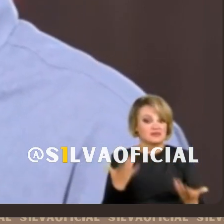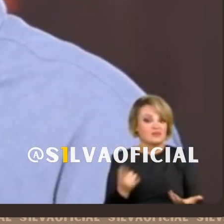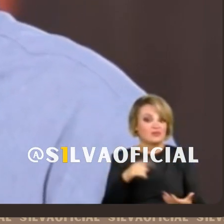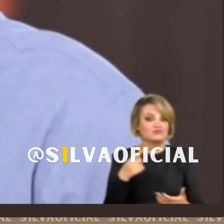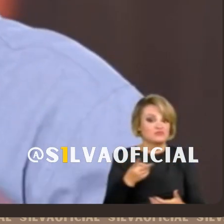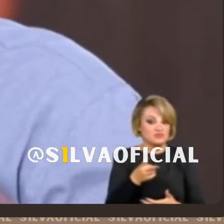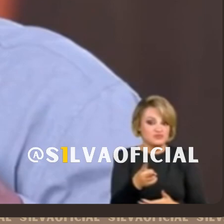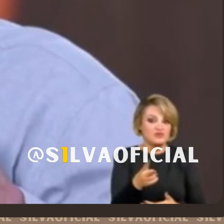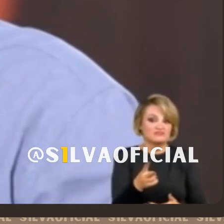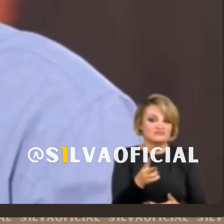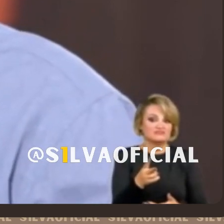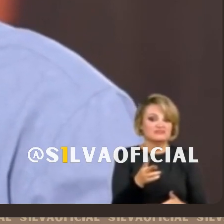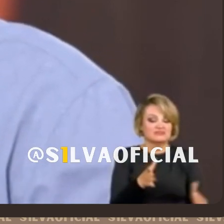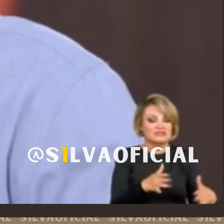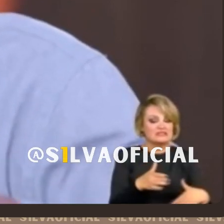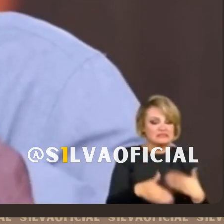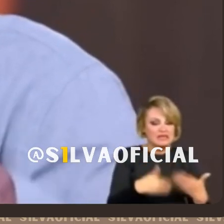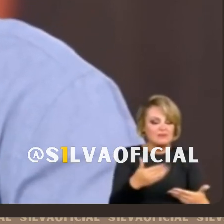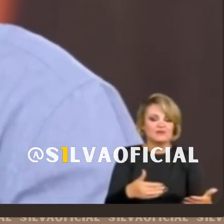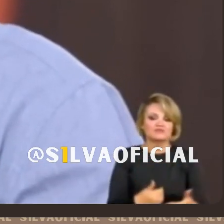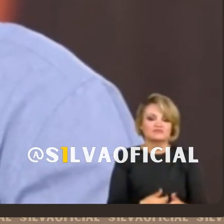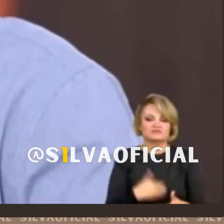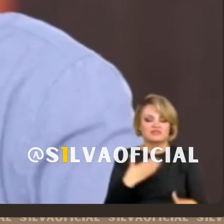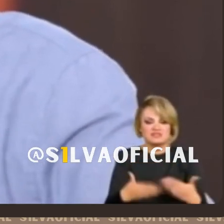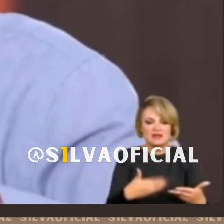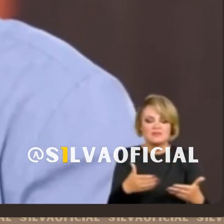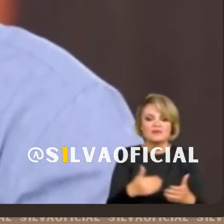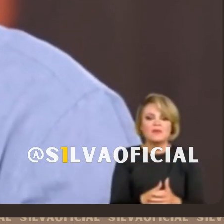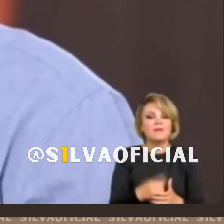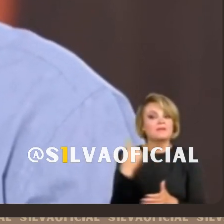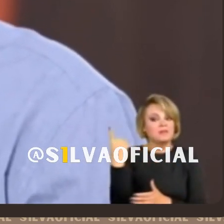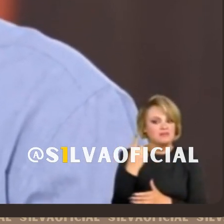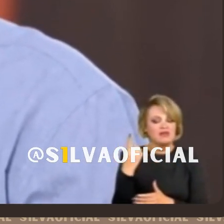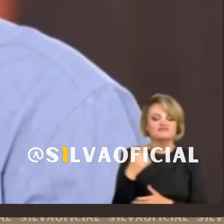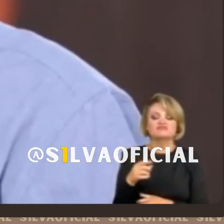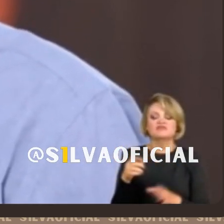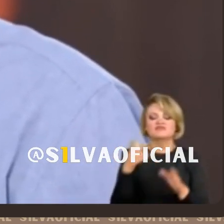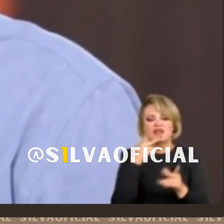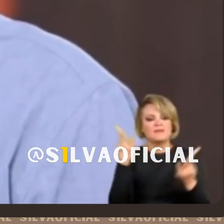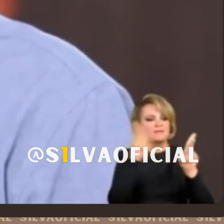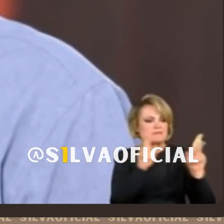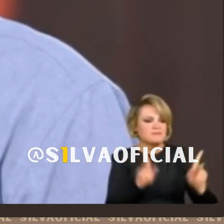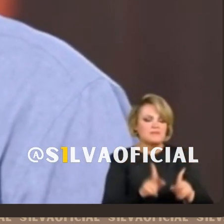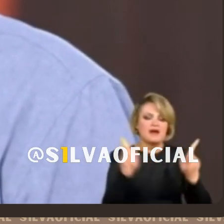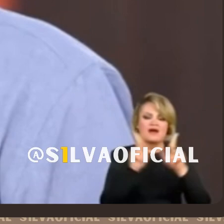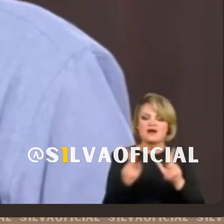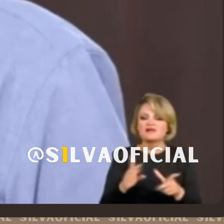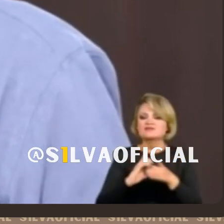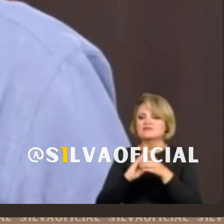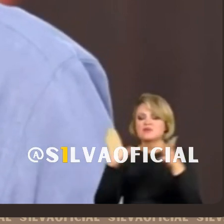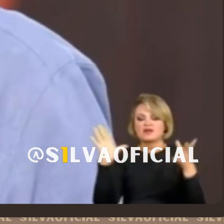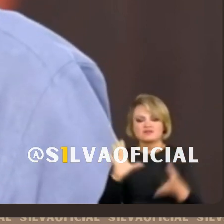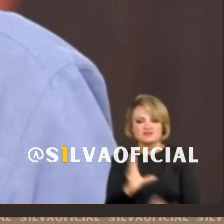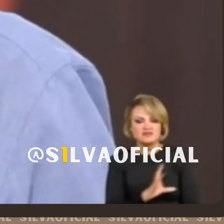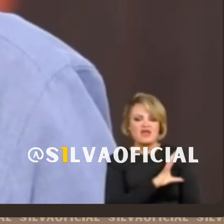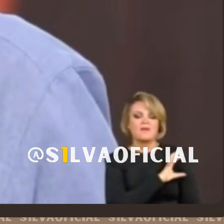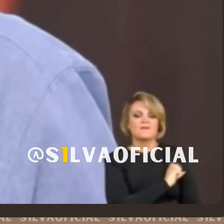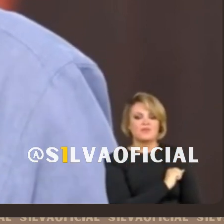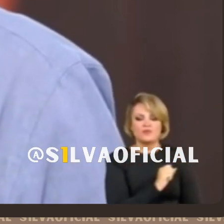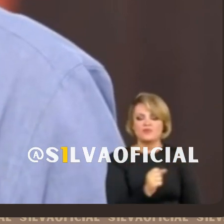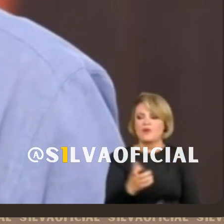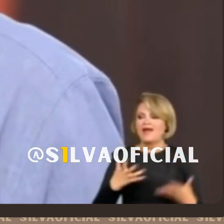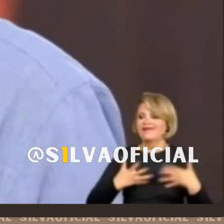de tentar, primeiro, falar muito em paz, muito em democracia, muito em amor, sabe, muito em alegria, e falar, sabe,